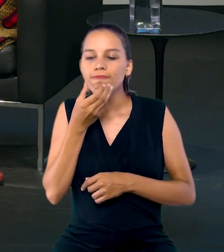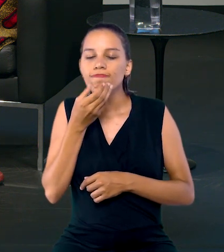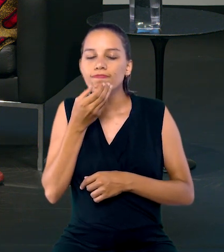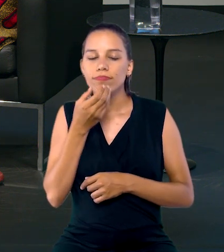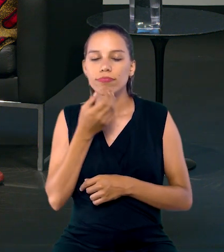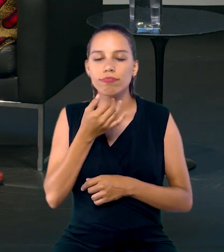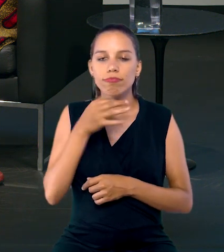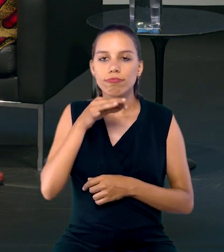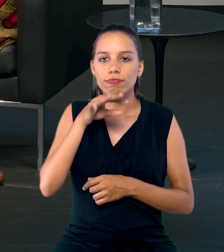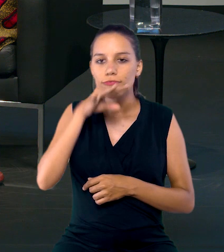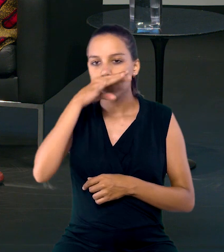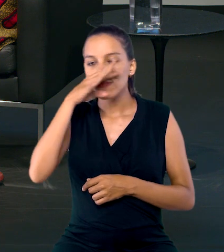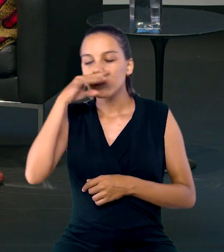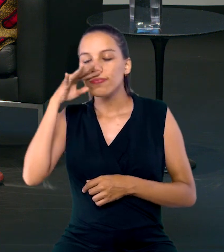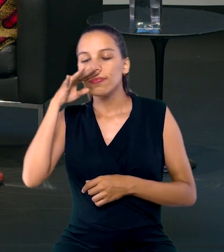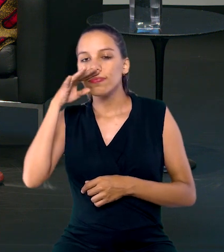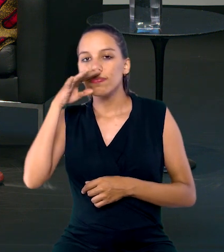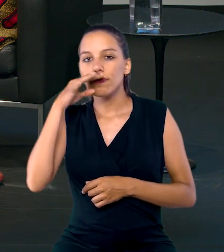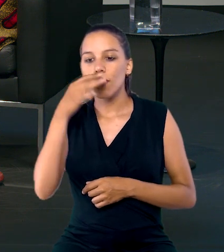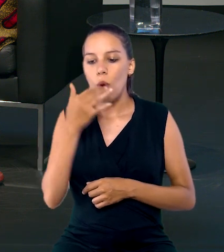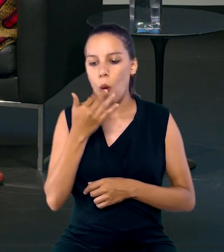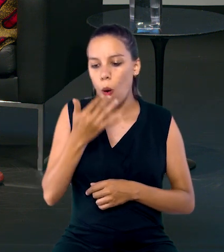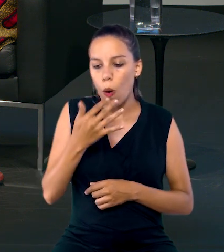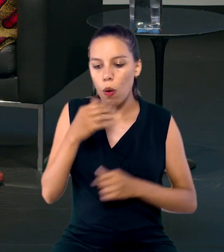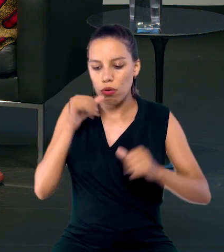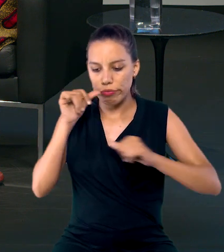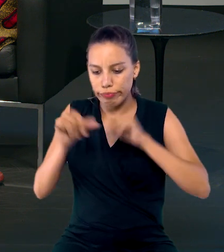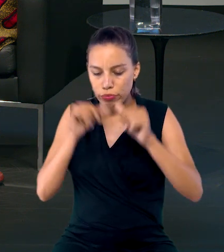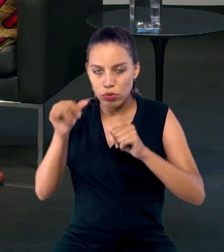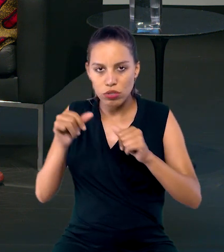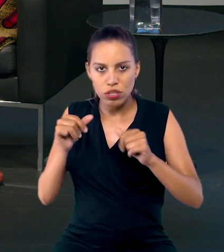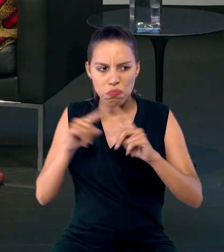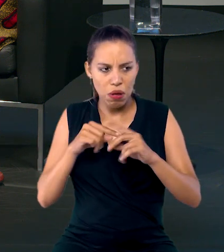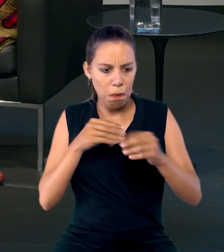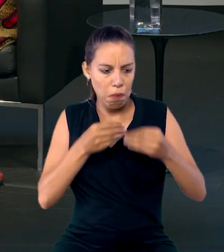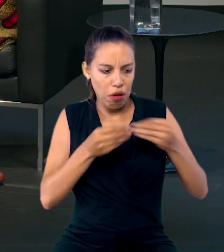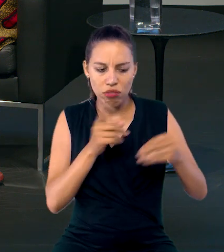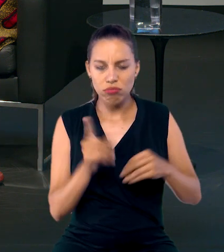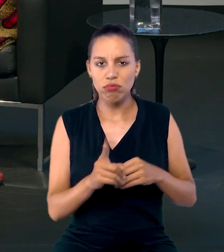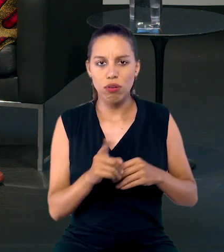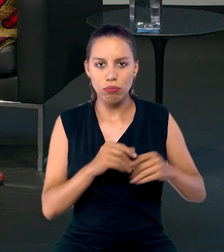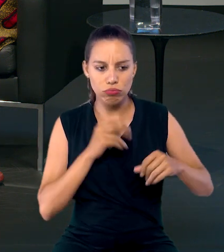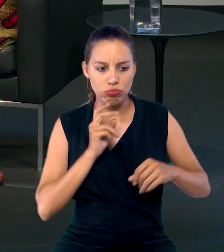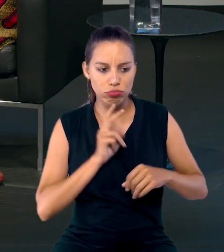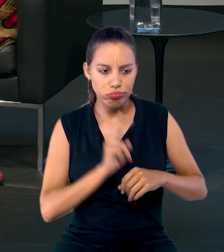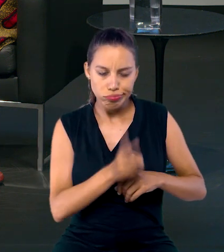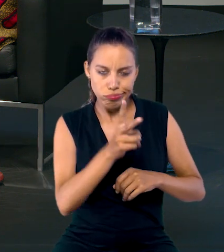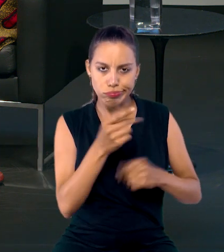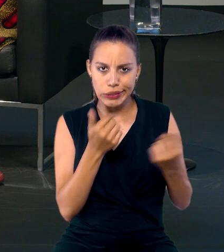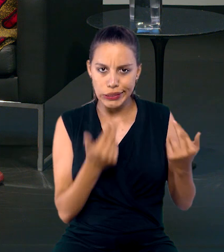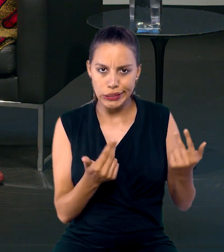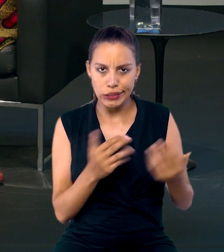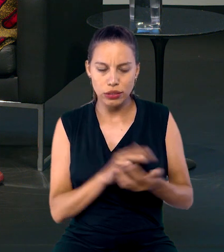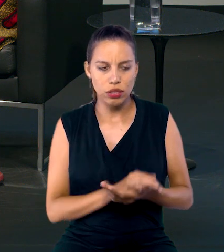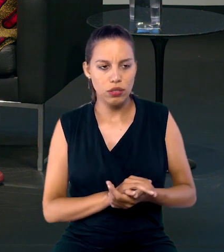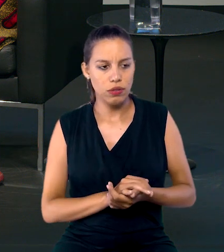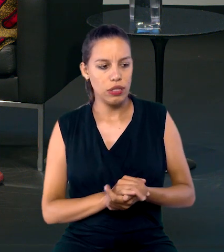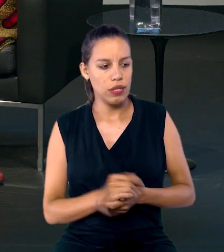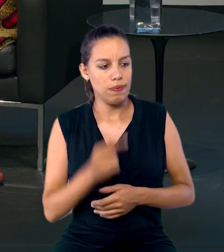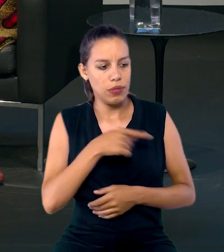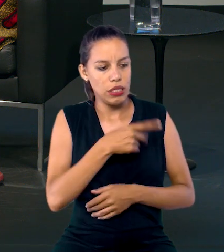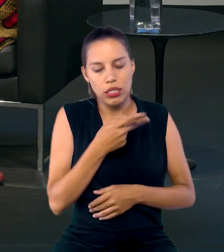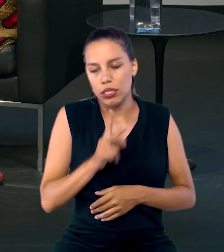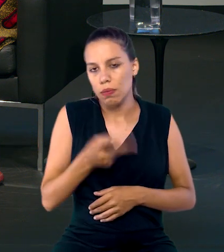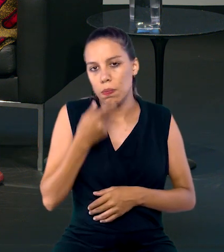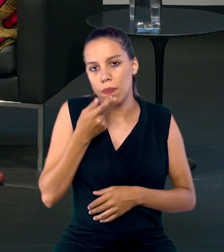escutar sobre o tempo nisso tudo, né? Porque eu percebo que, embora com muita diversidade nas suas caminhadas, você